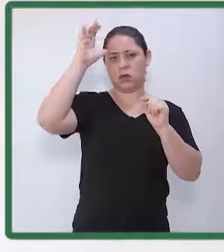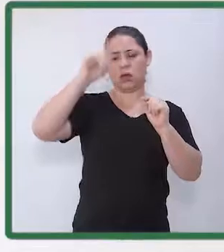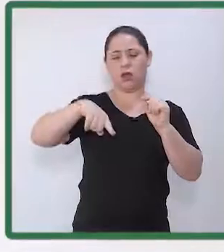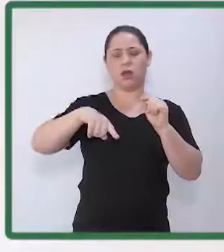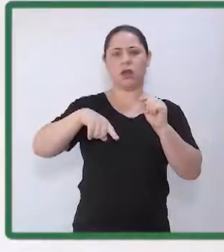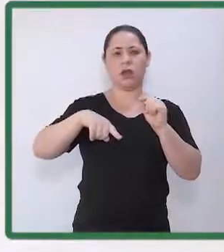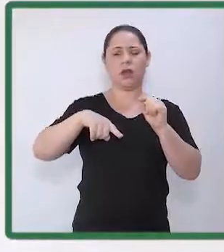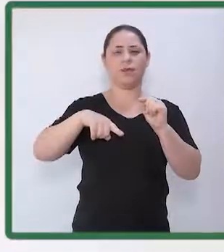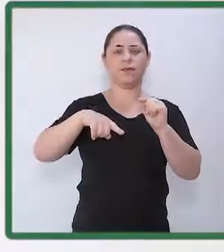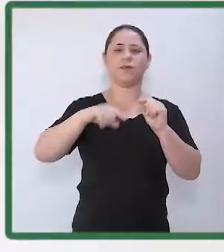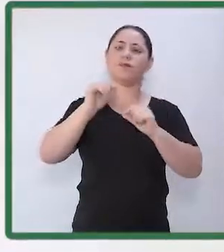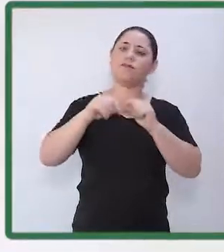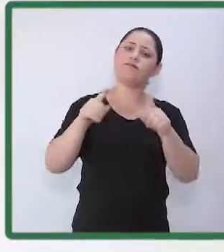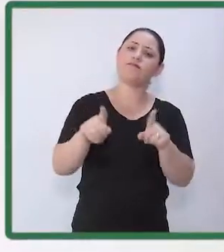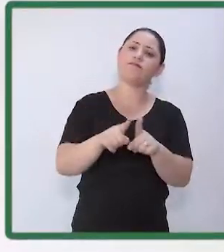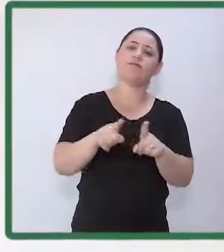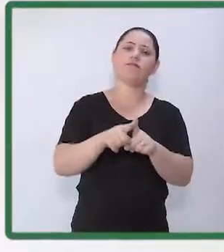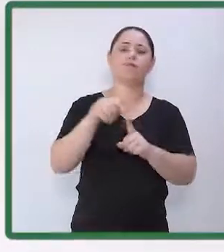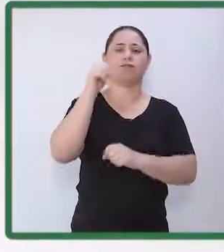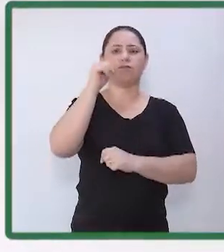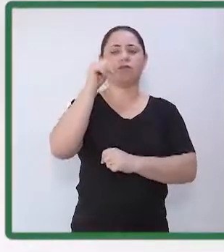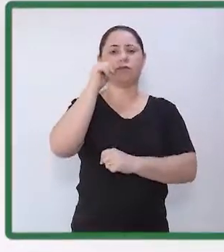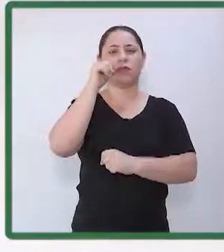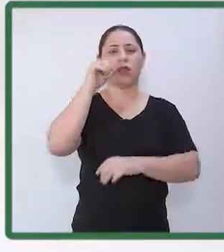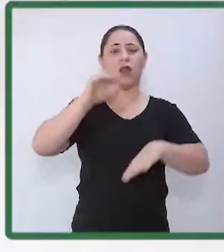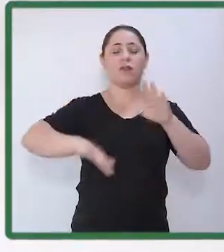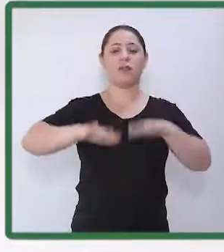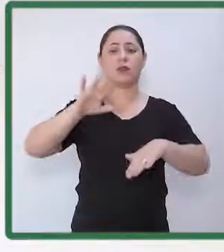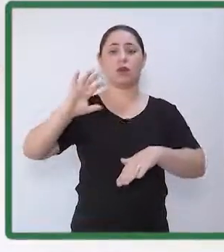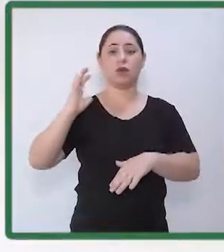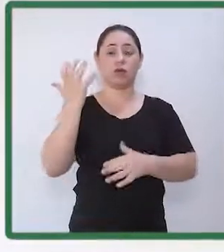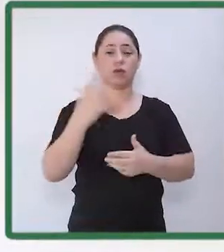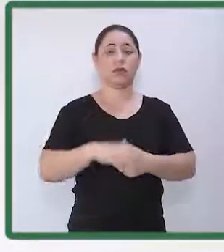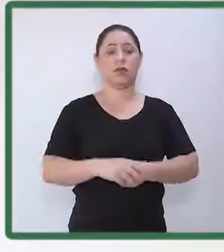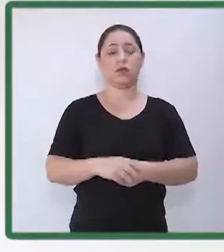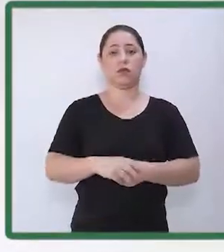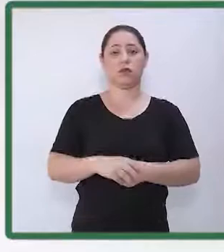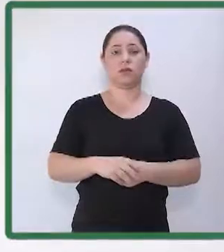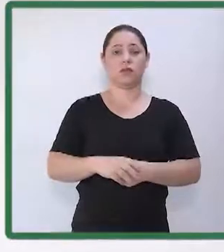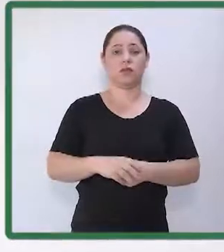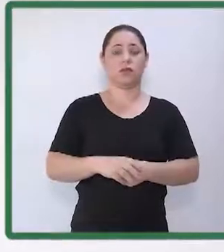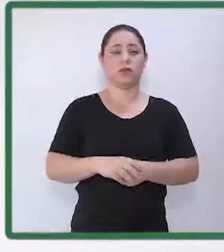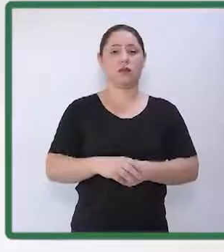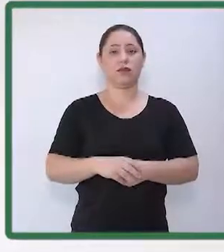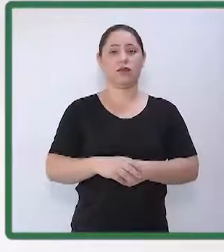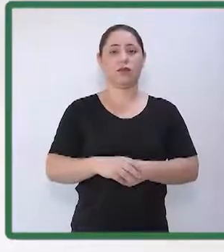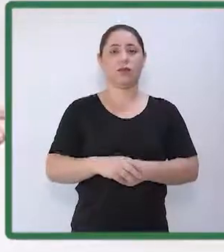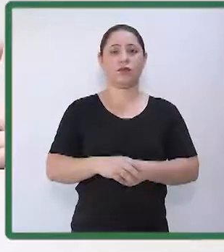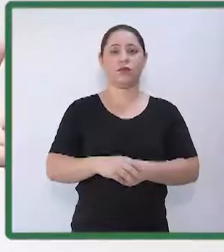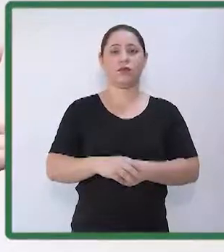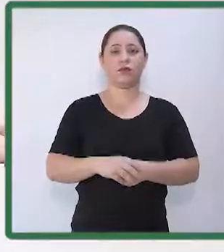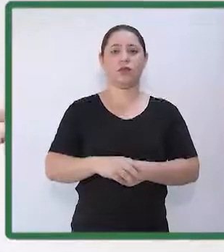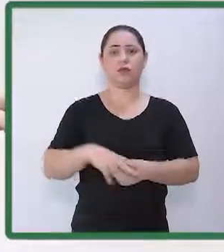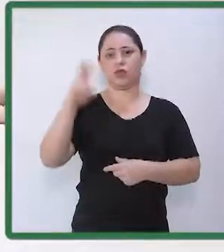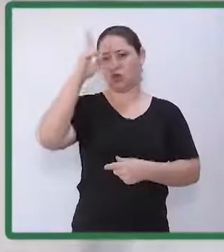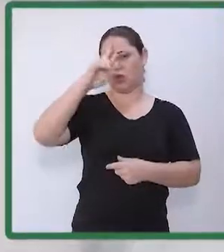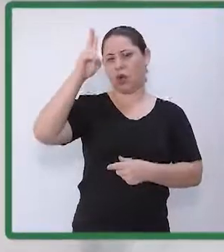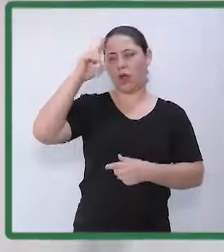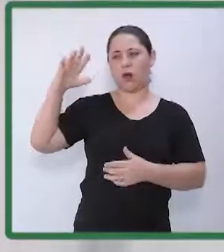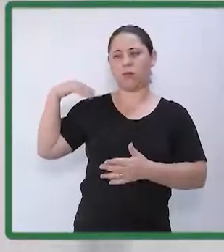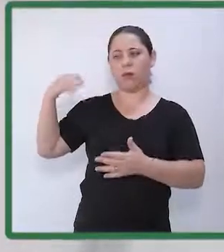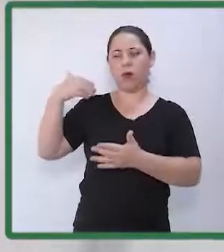na hora de votar também, né, em outra mulher, porque às vezes acontece isso, né, por toda a história que o